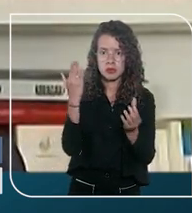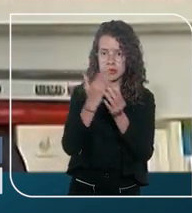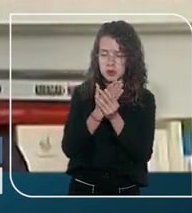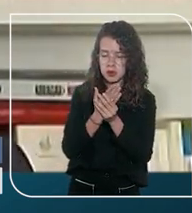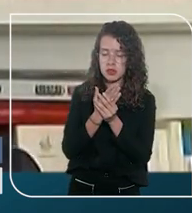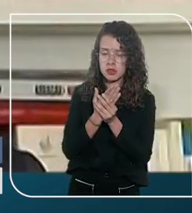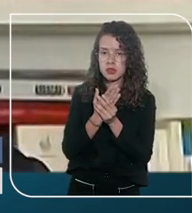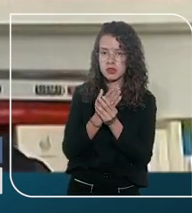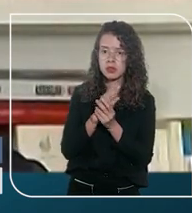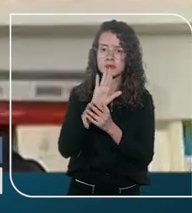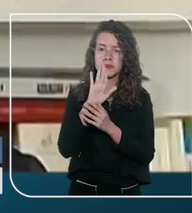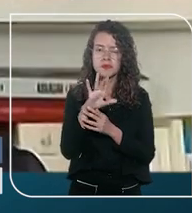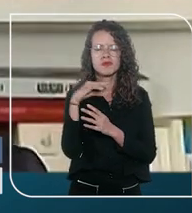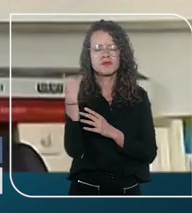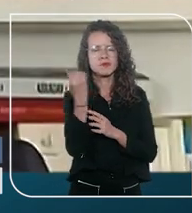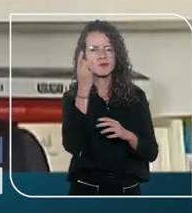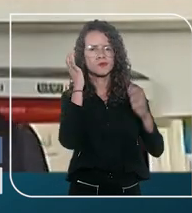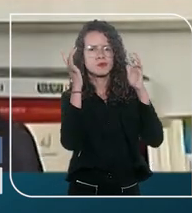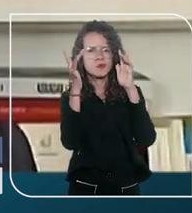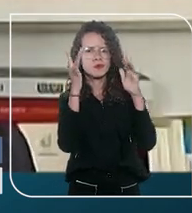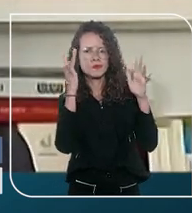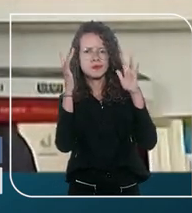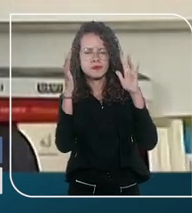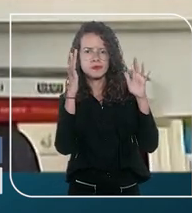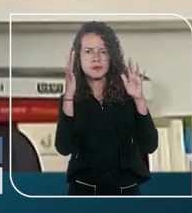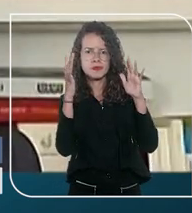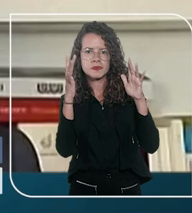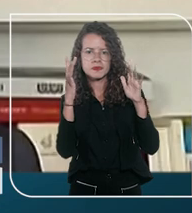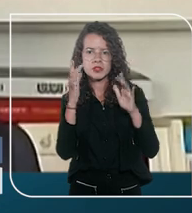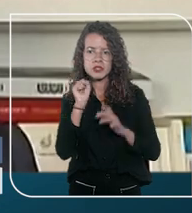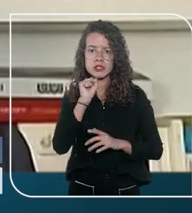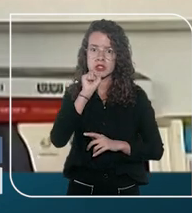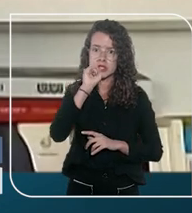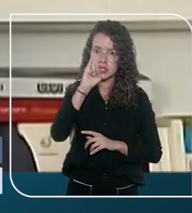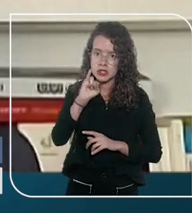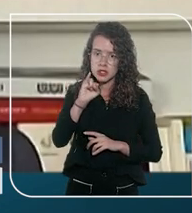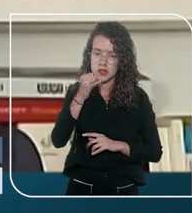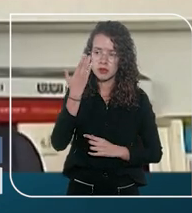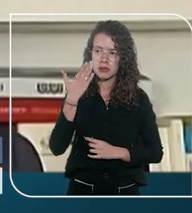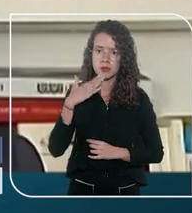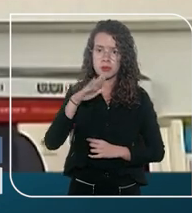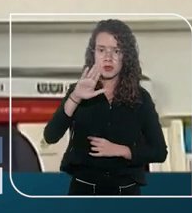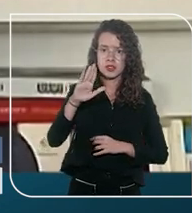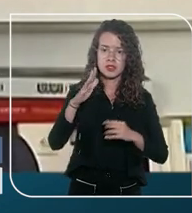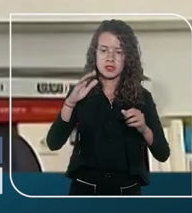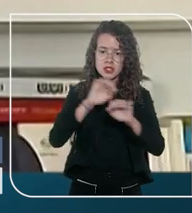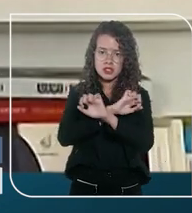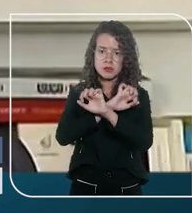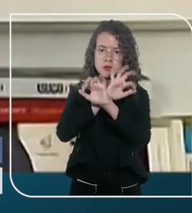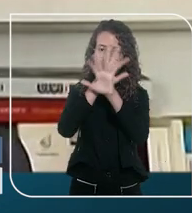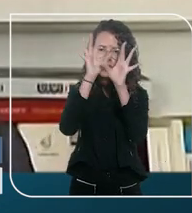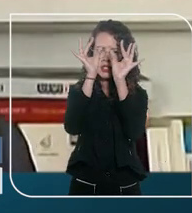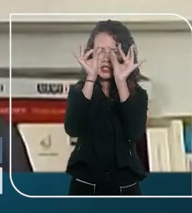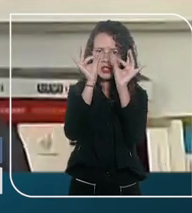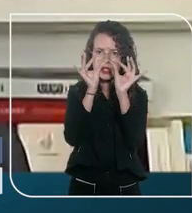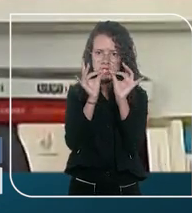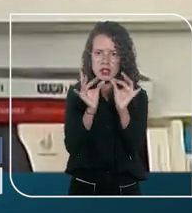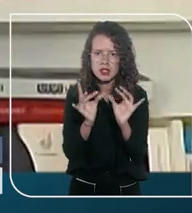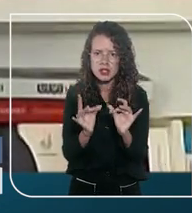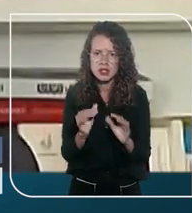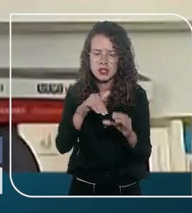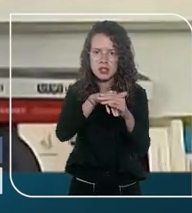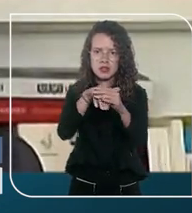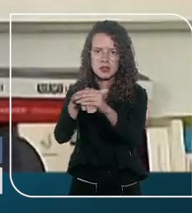ainda que a gente pense dessa forma, se não tiver demonstração clara, específica, detalhada, de